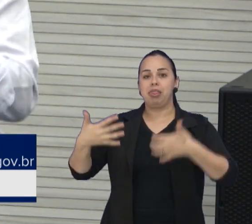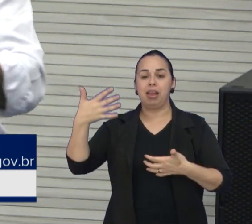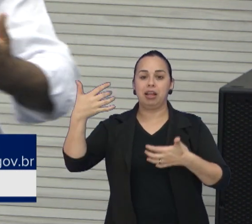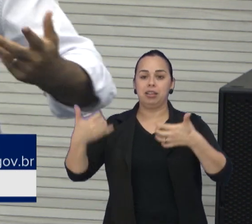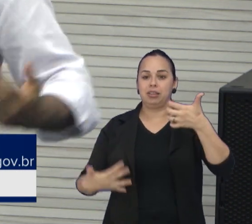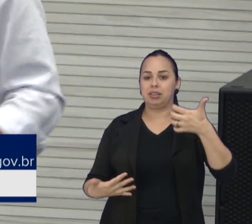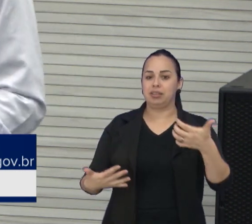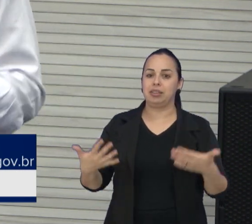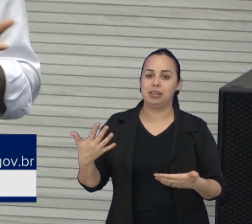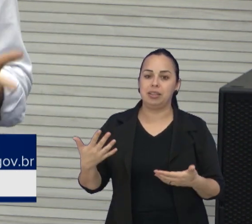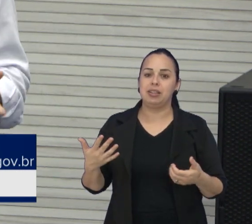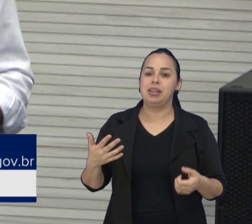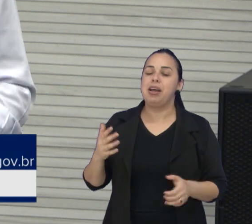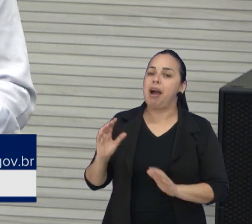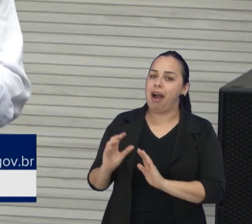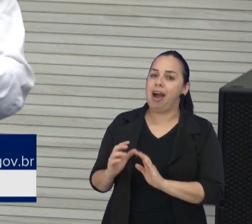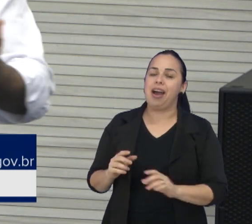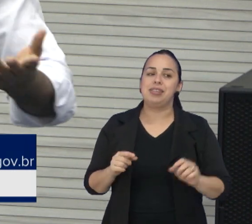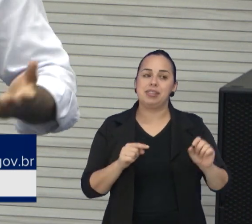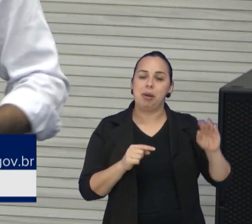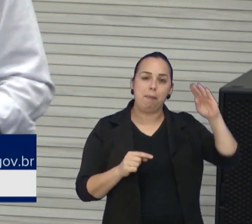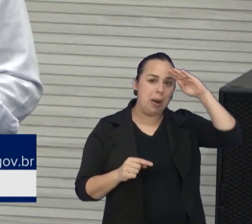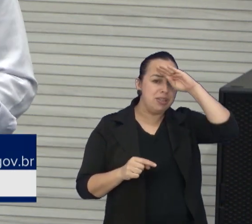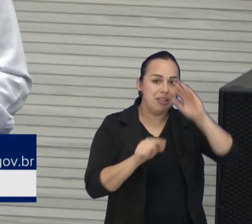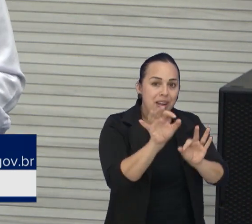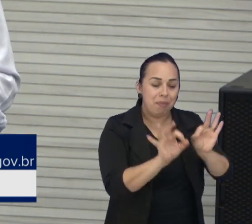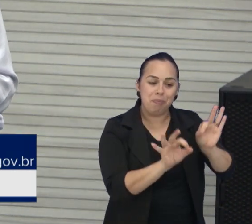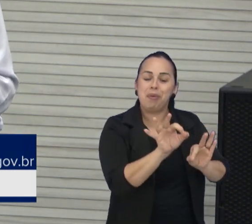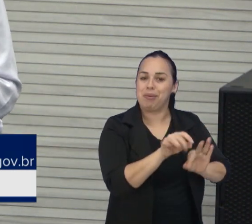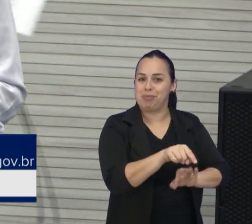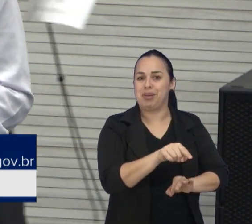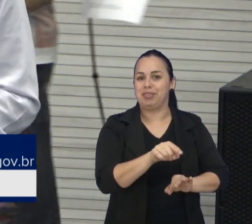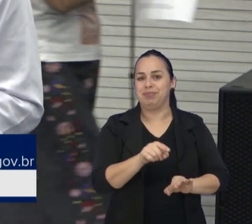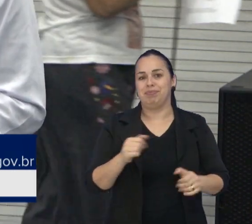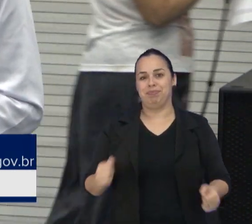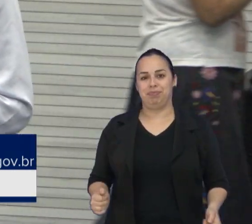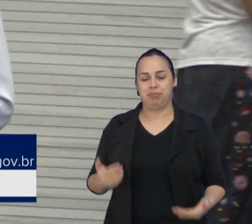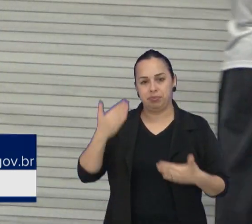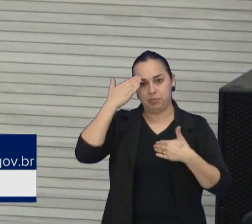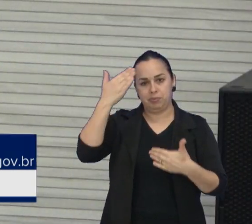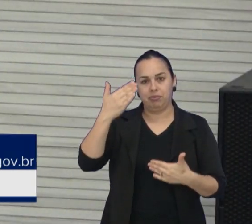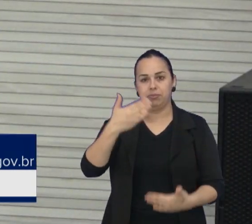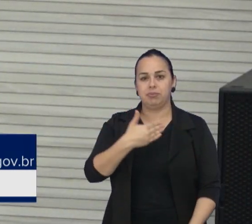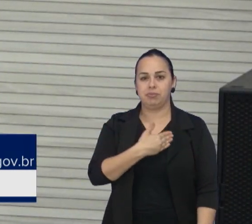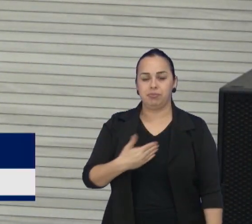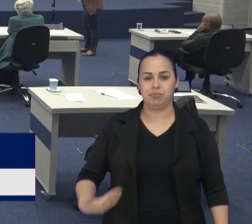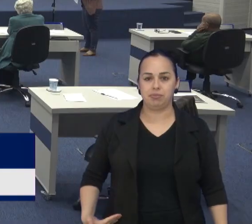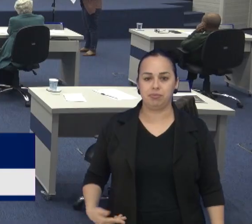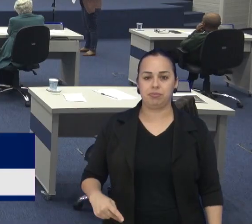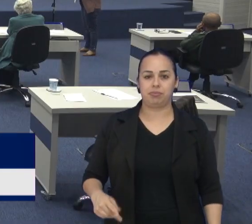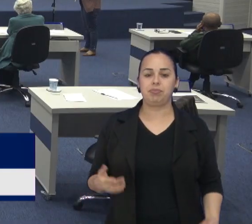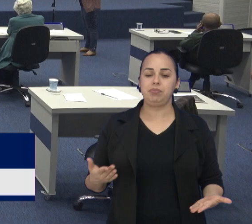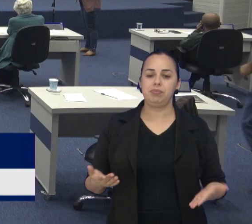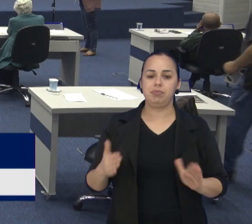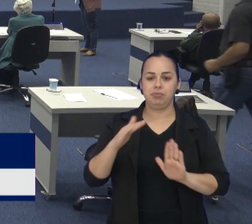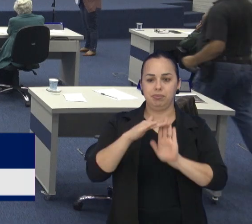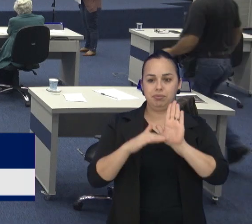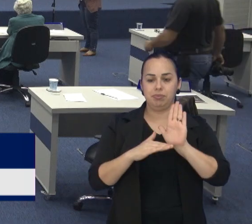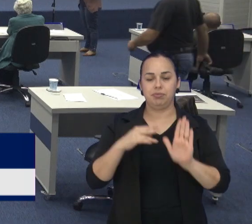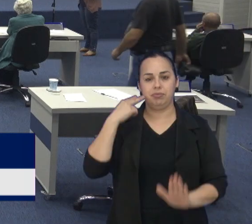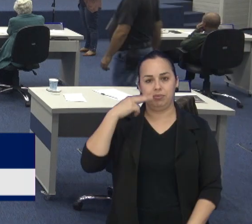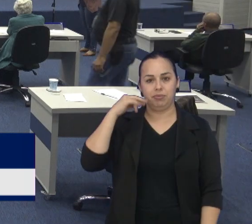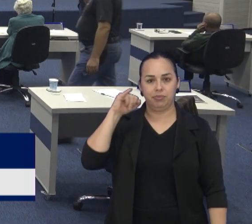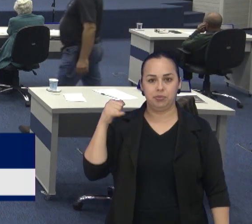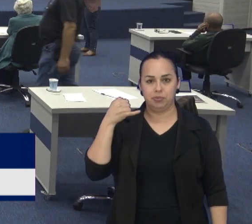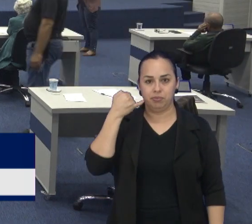ai do PT se o Bolsonaro não tivesse arrumado a casa. Obrigado, presidente. Questão de ordem, a vereadora